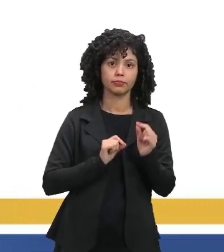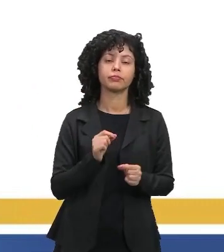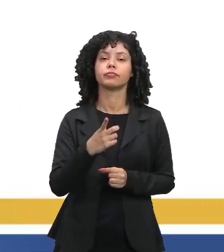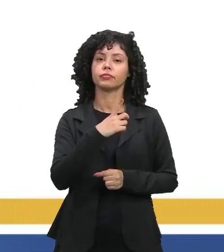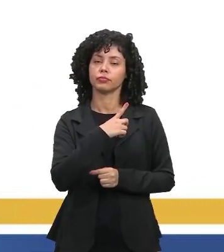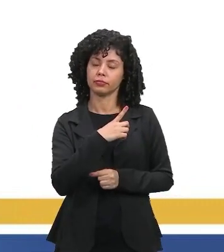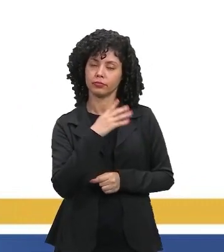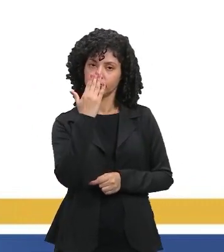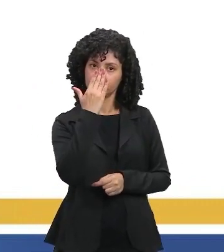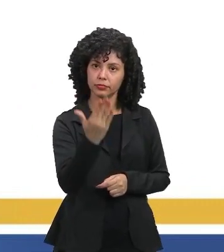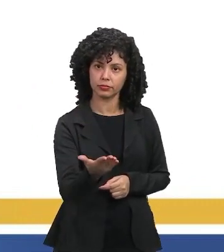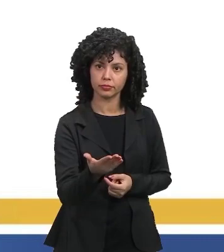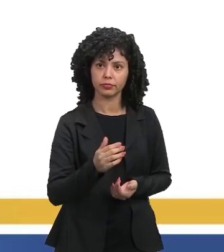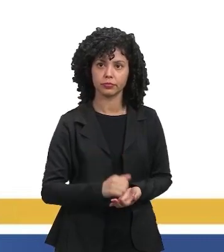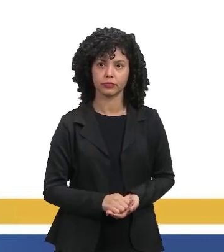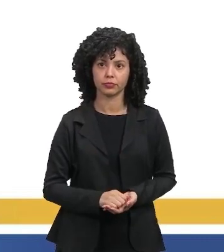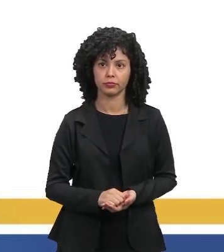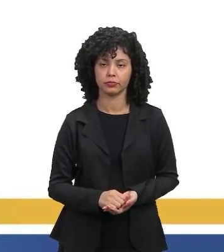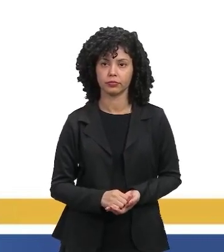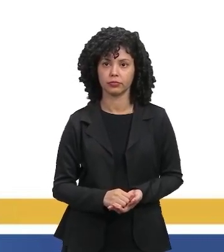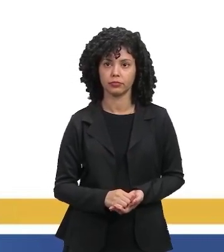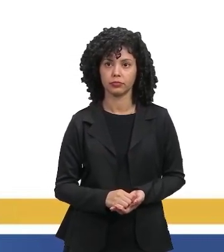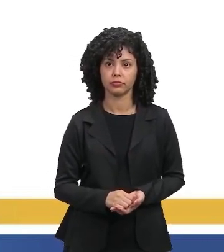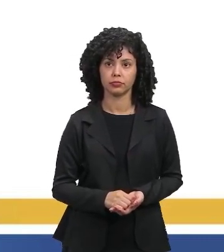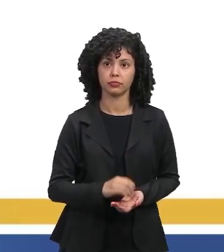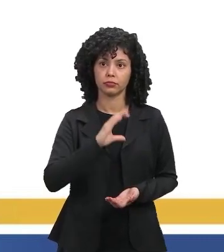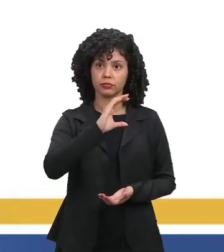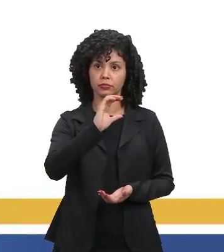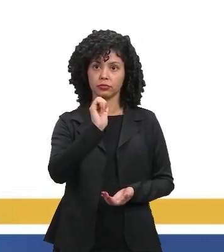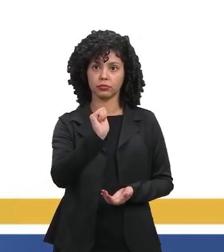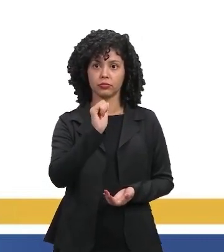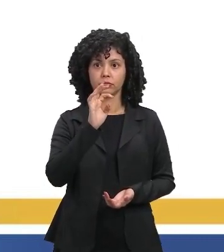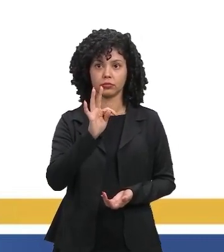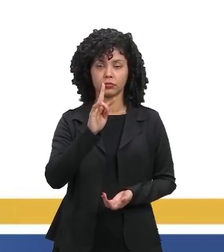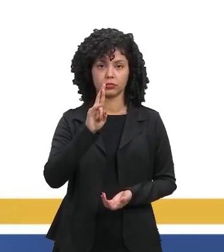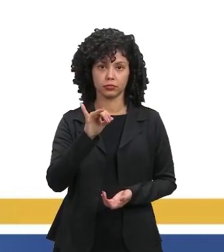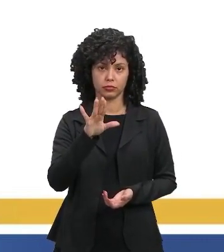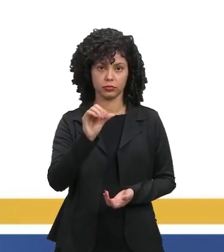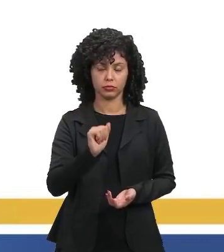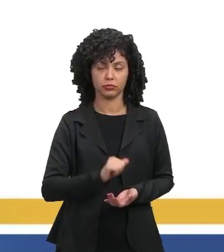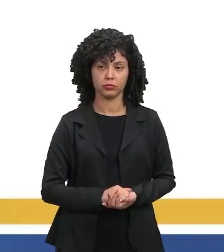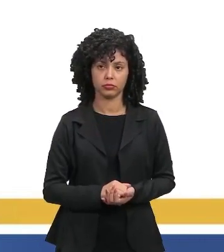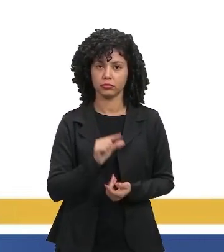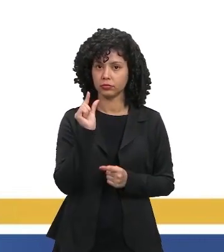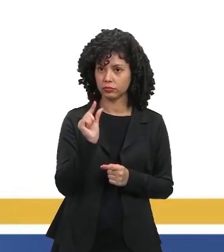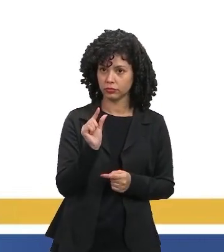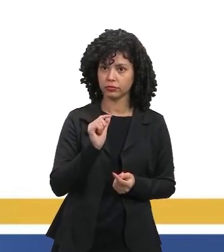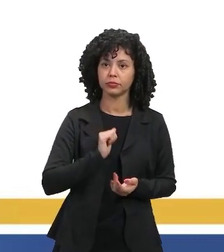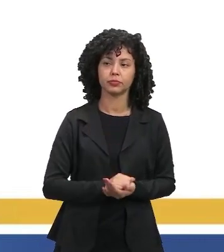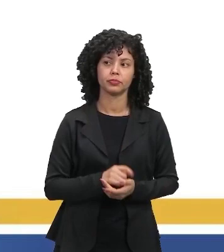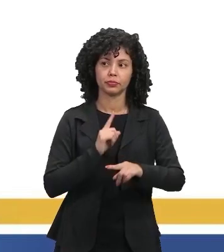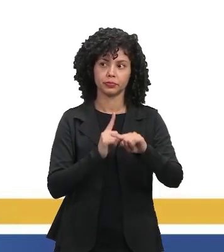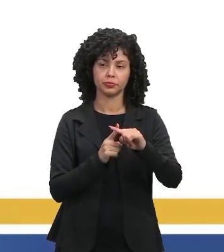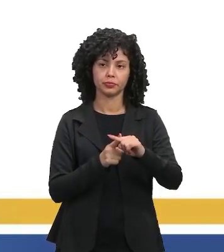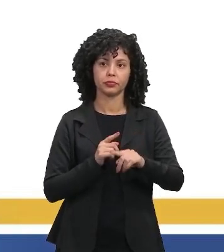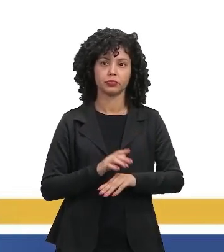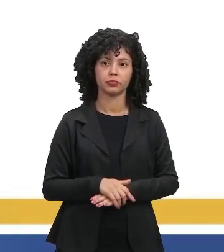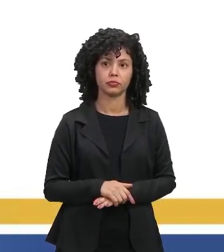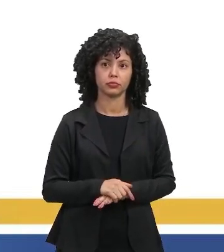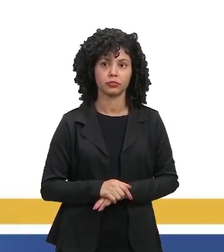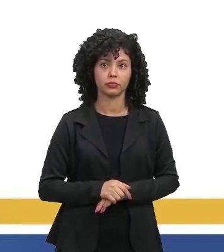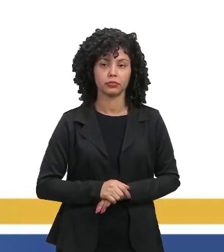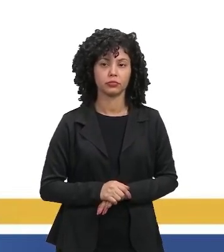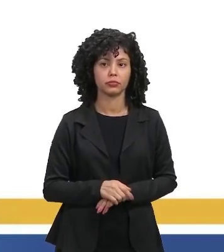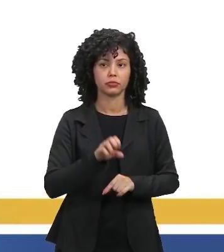está diante de um cátion. Tá? De uma partícula carregada positivamente. E